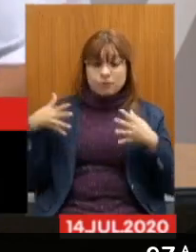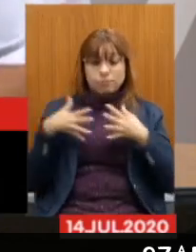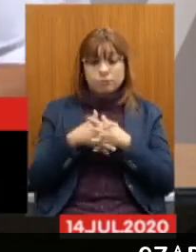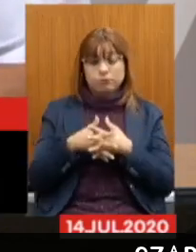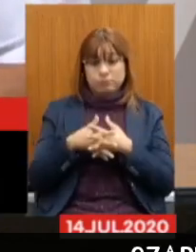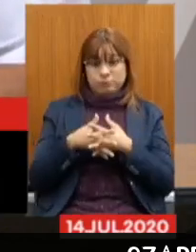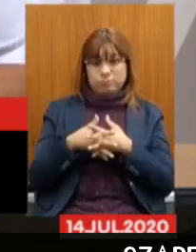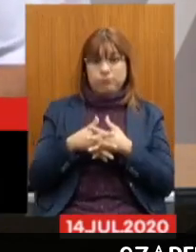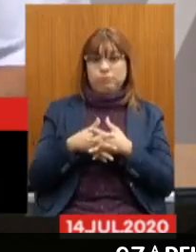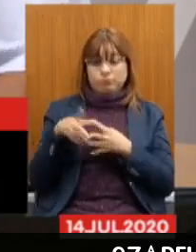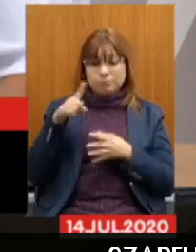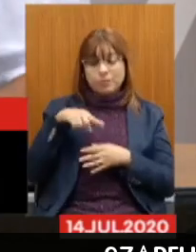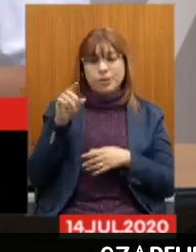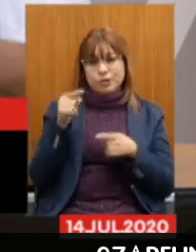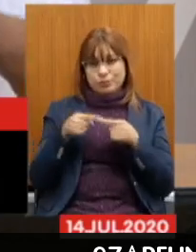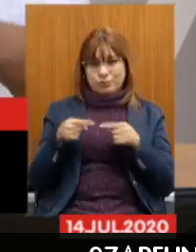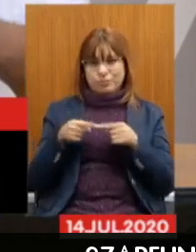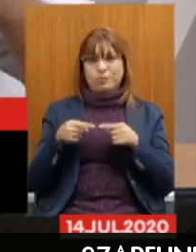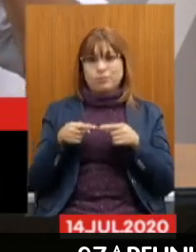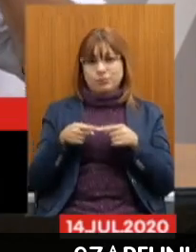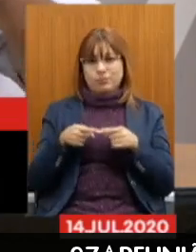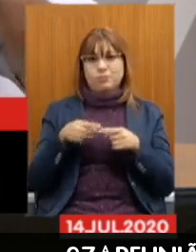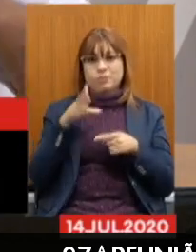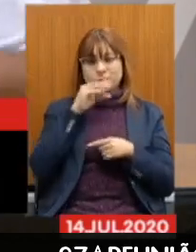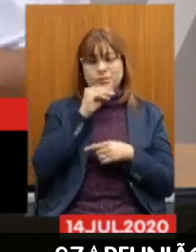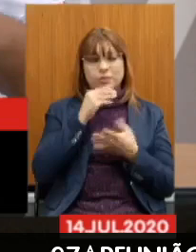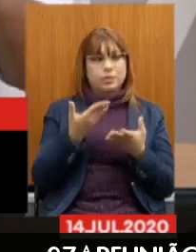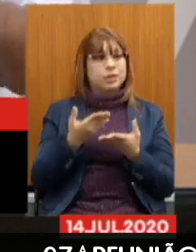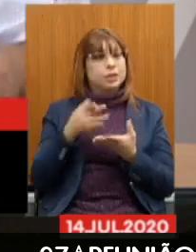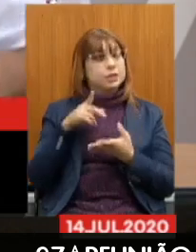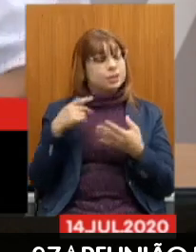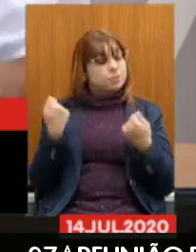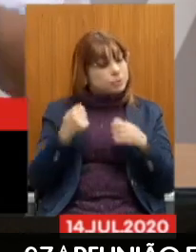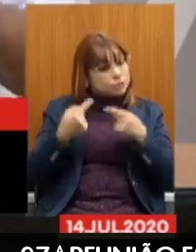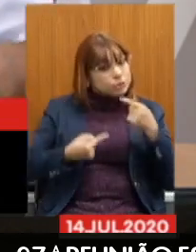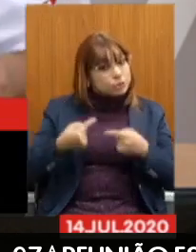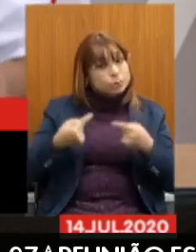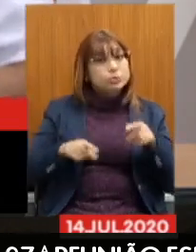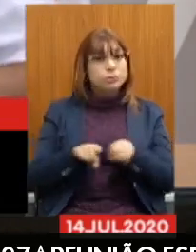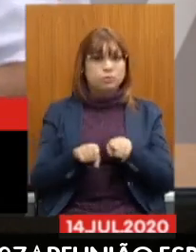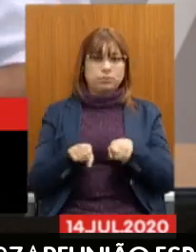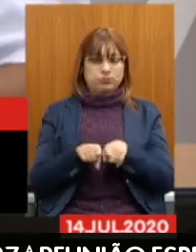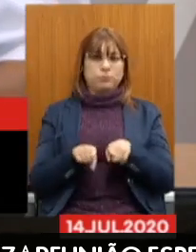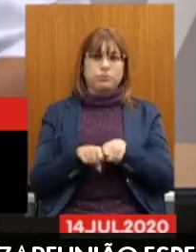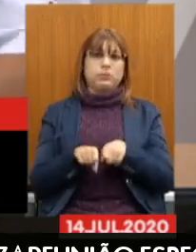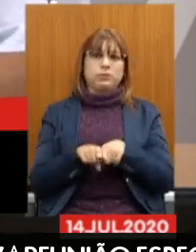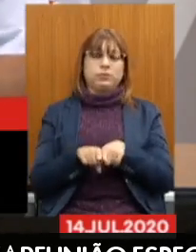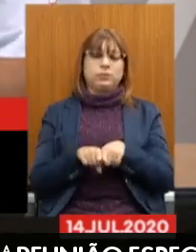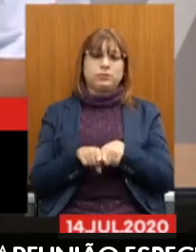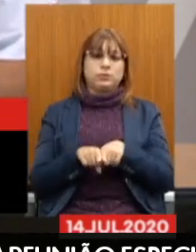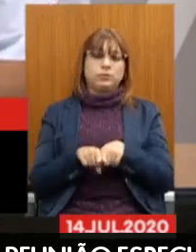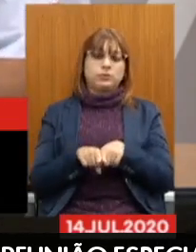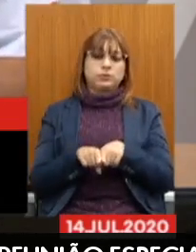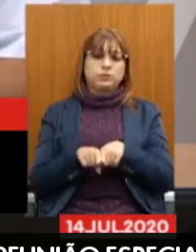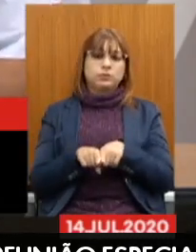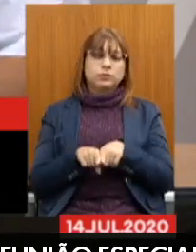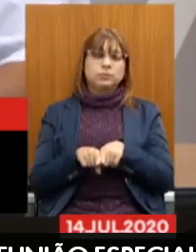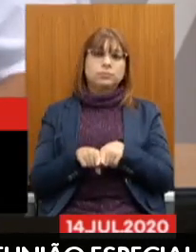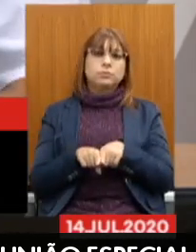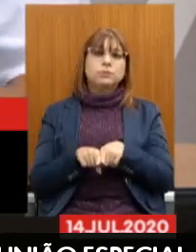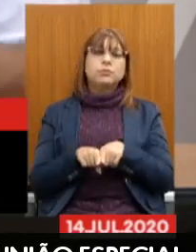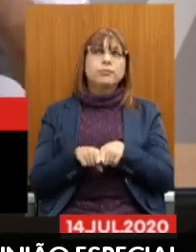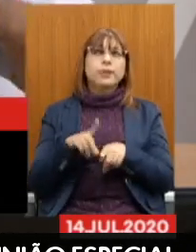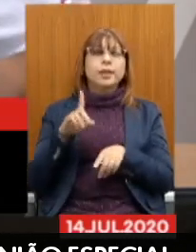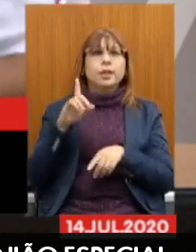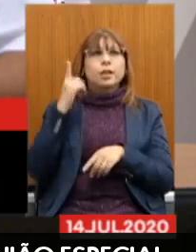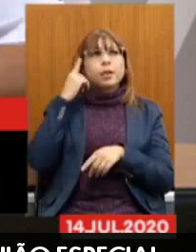trabalhadores. E é fundamental que isso seja discutido também e levado em consideração. Se nós pararmos